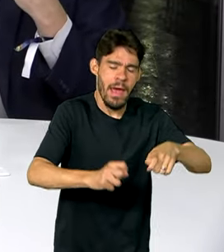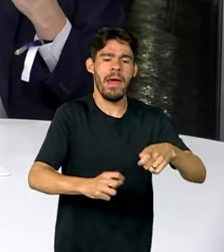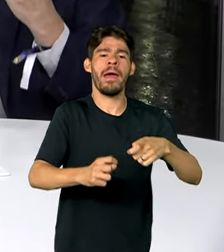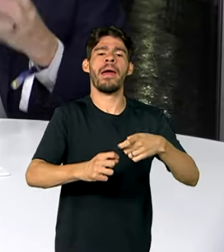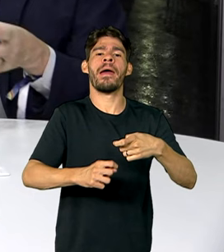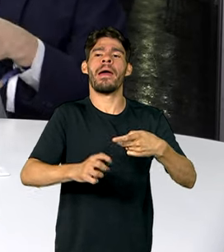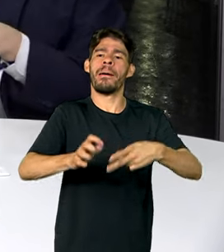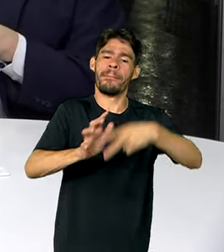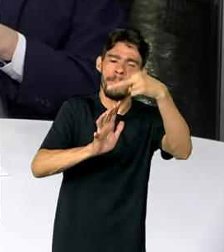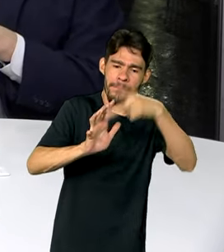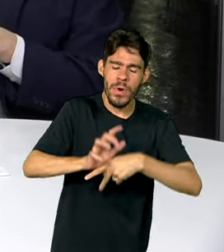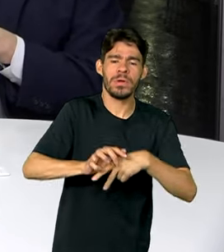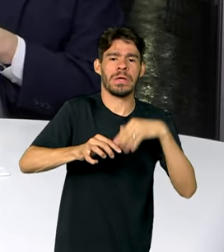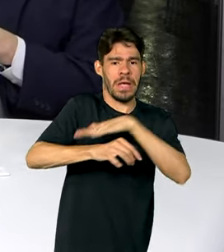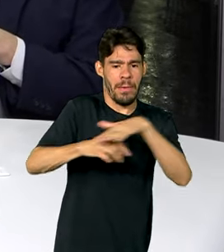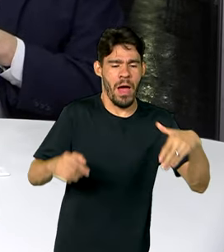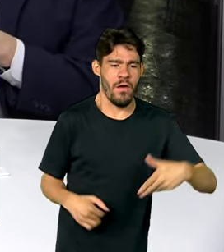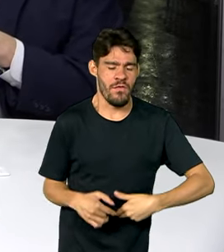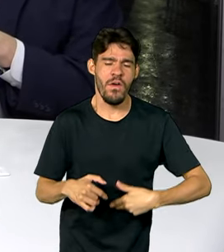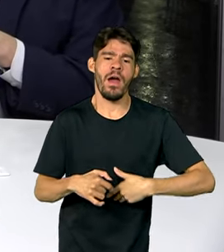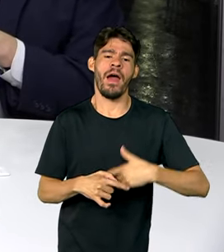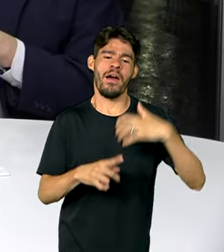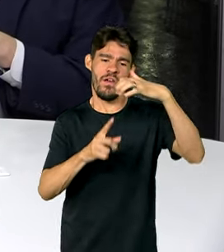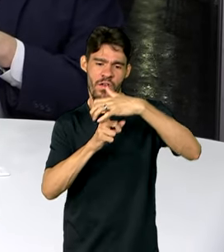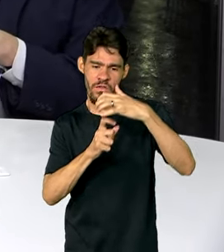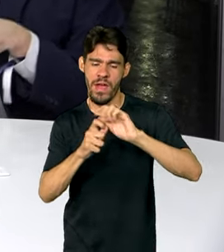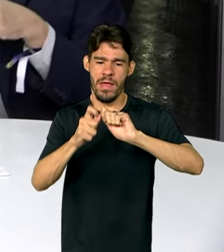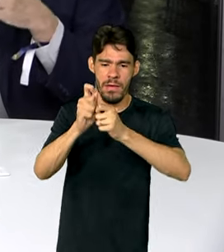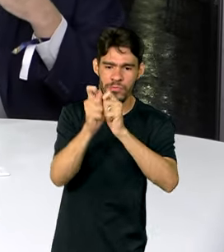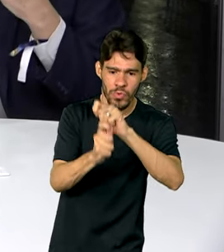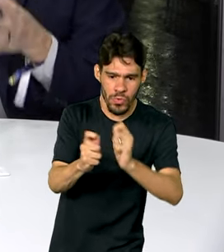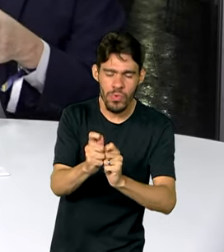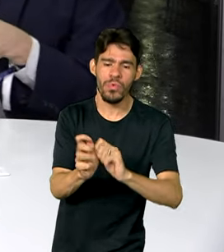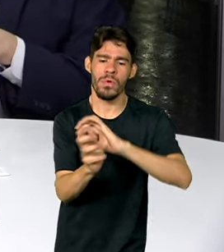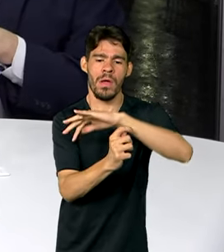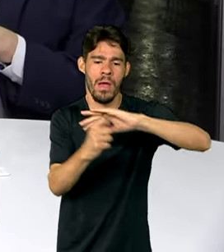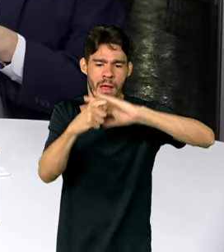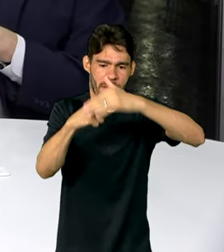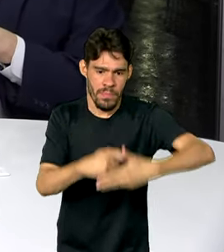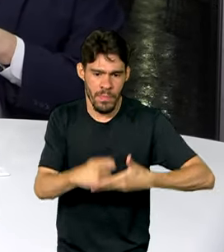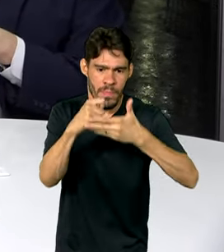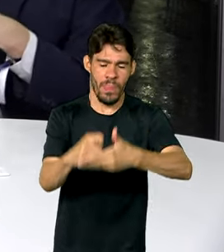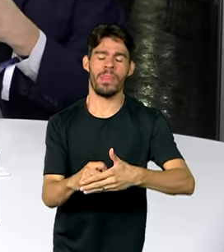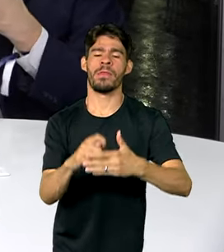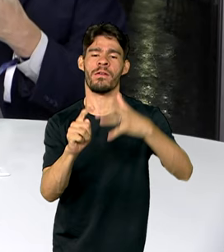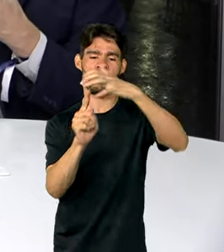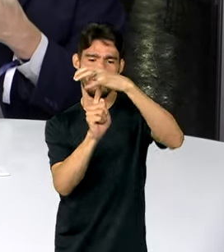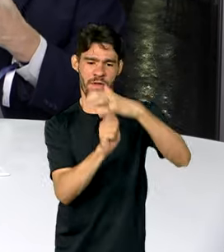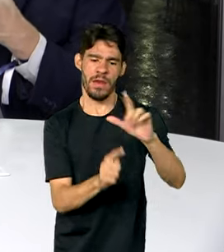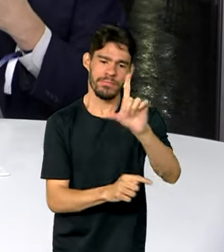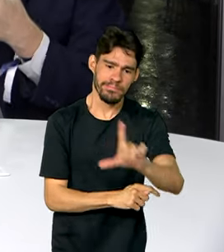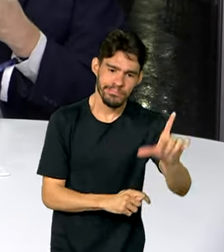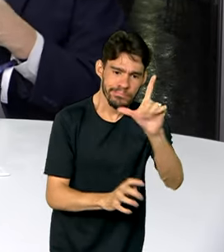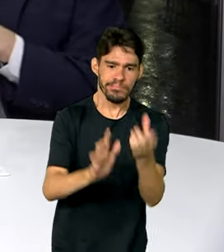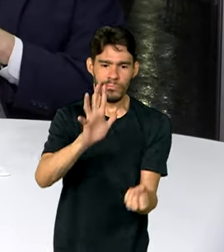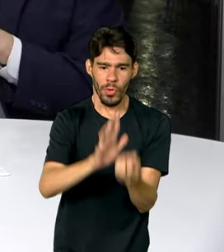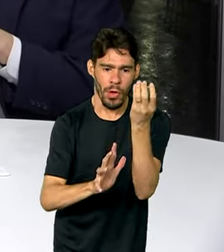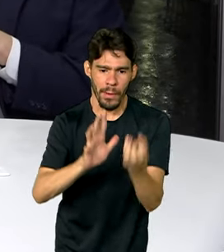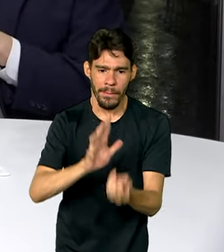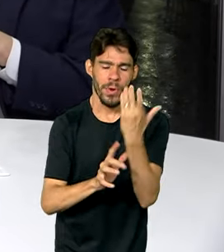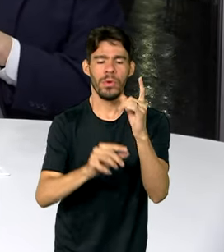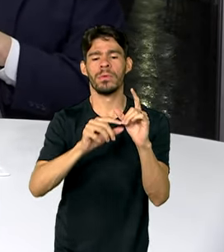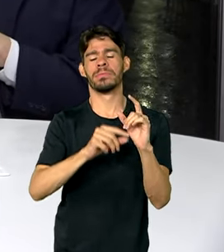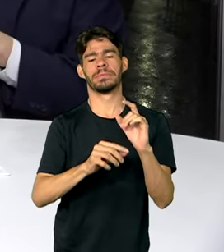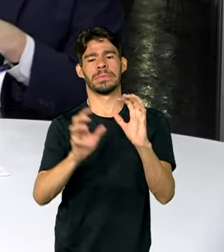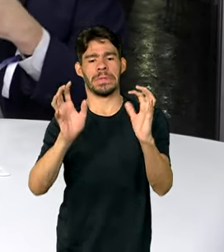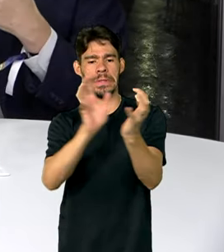Fome, a Feira do Artesanato e da Sustentabilidade, a Feira Literária da Produção